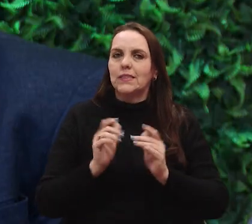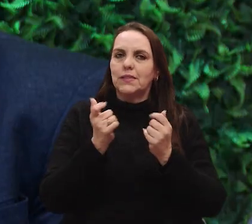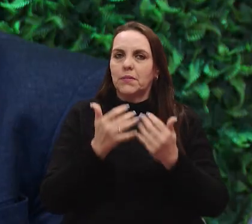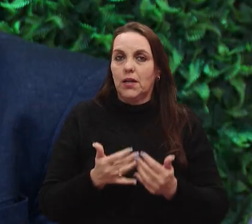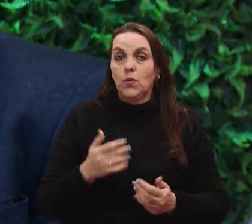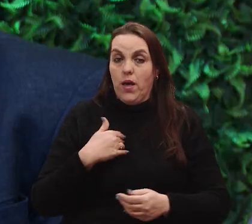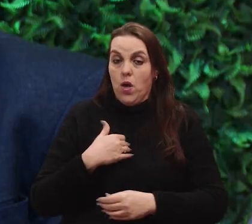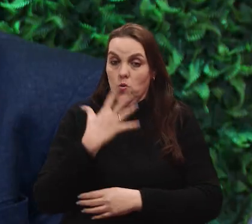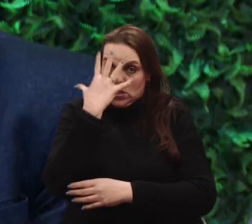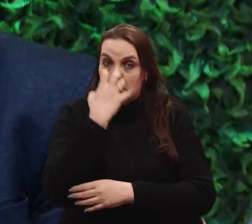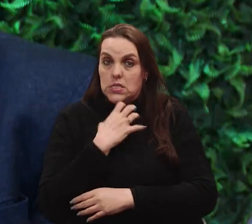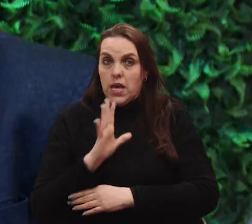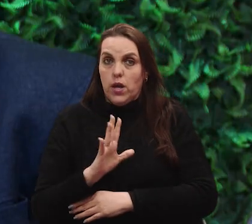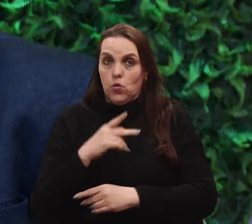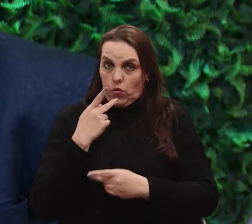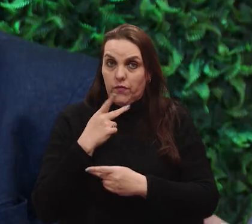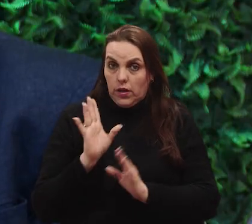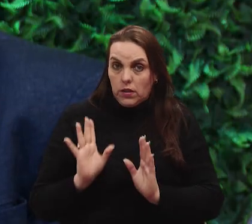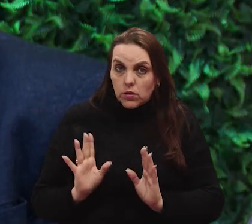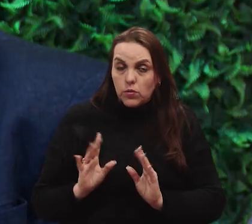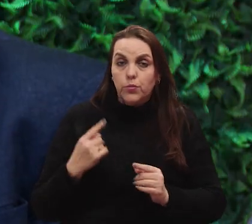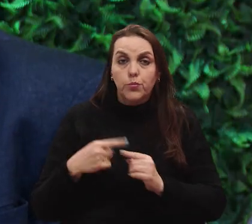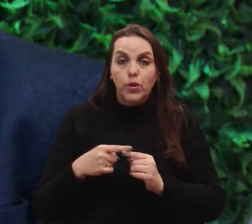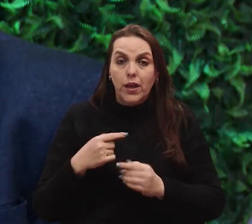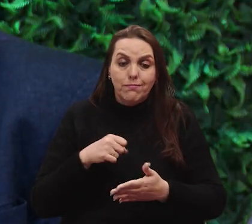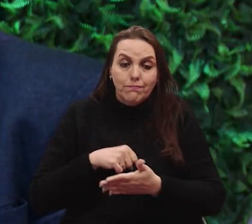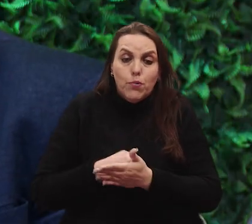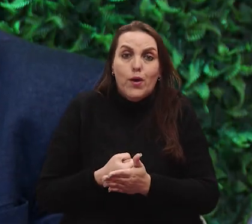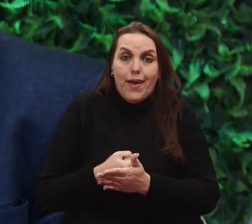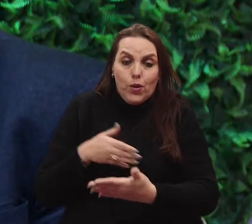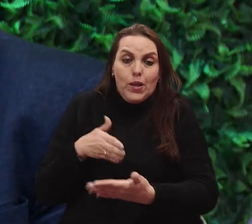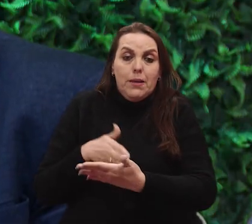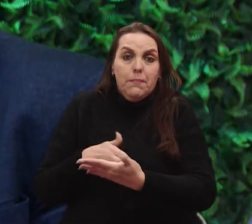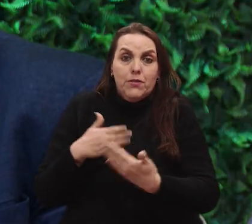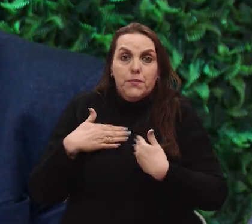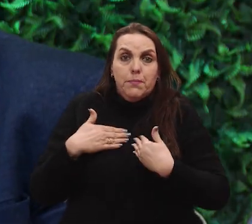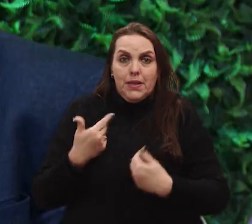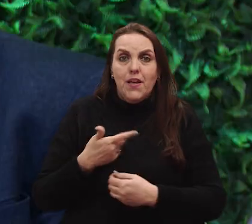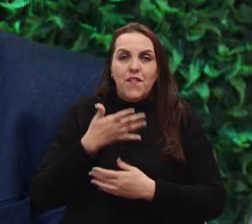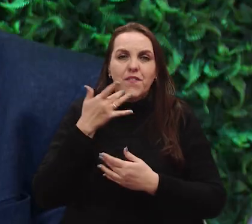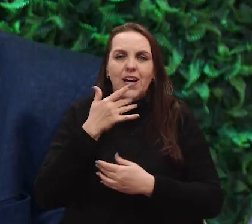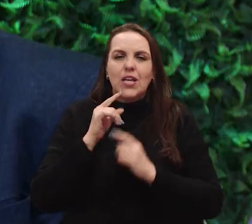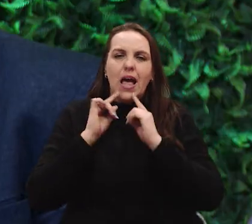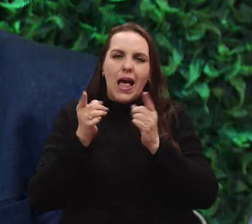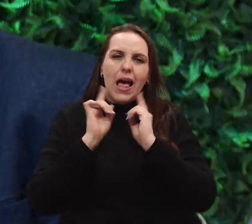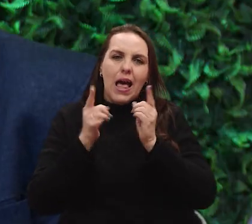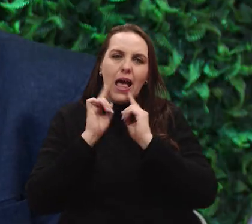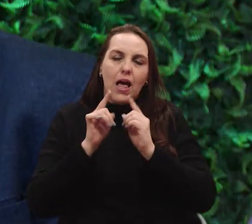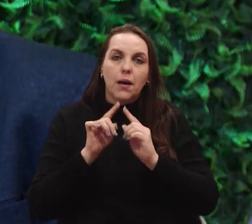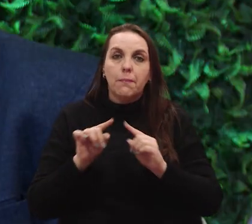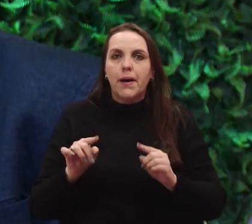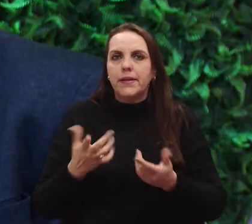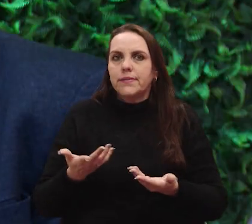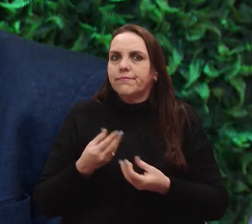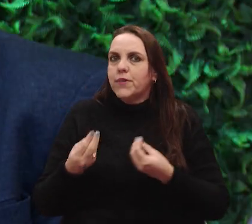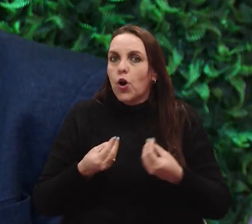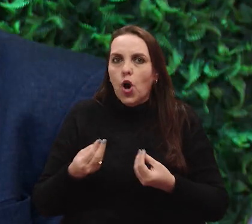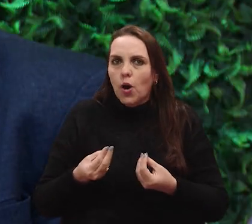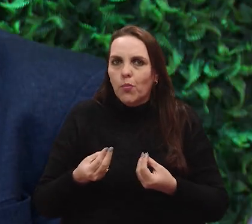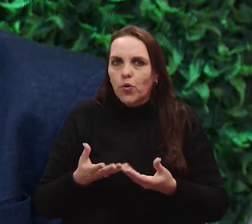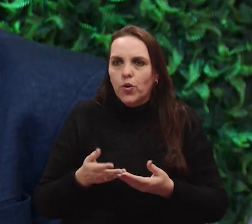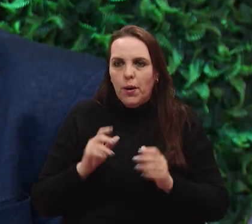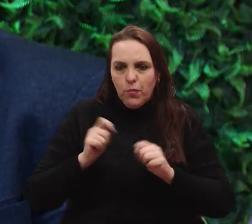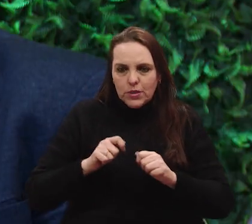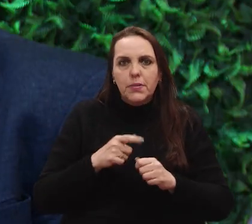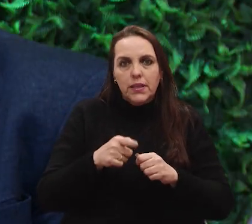Mas eu levo muito a sério. Porque é uma maneira que a gente fica engessado, né, Jair? Porque é fácil ir lá reclamar, tudo bem. Sim. Mas uma medida